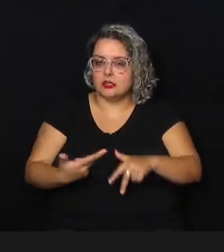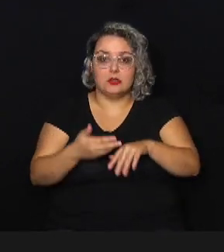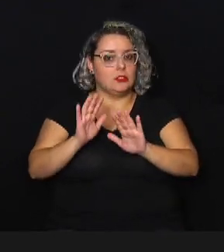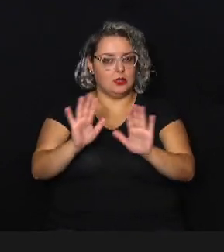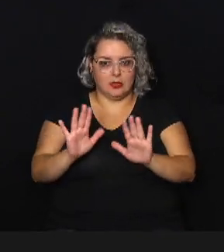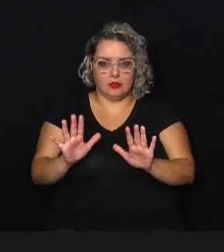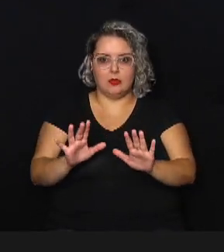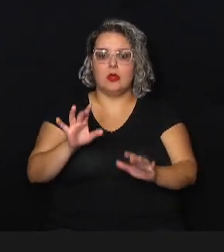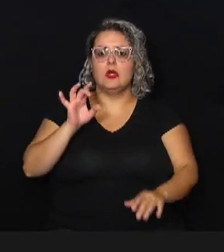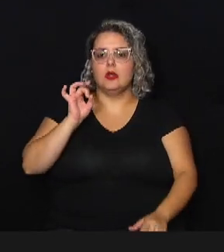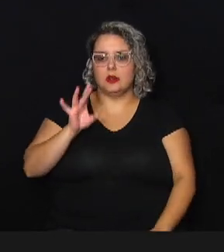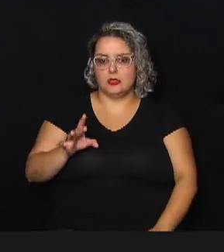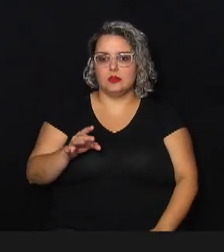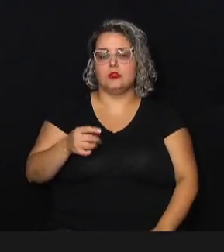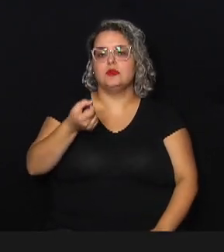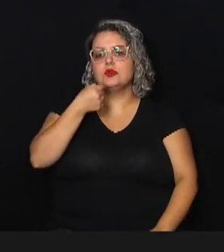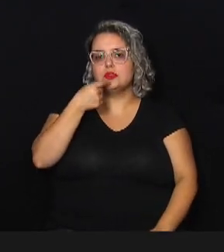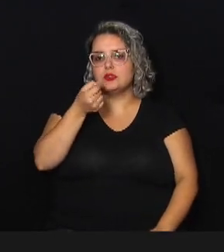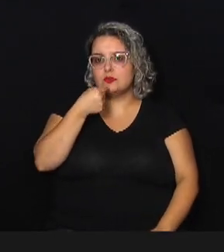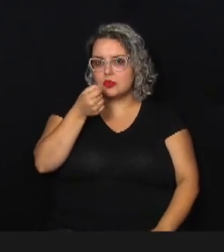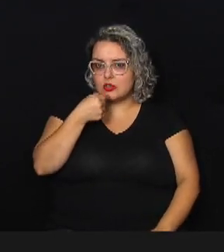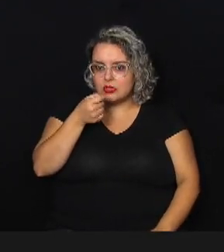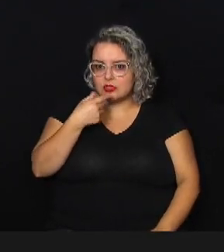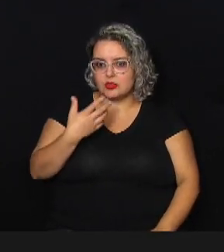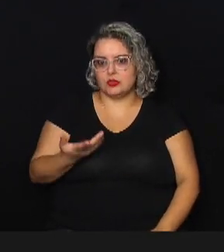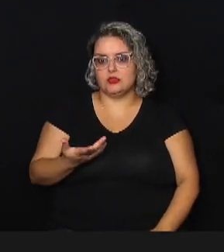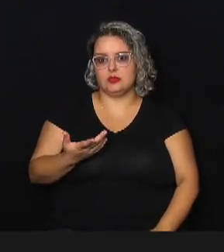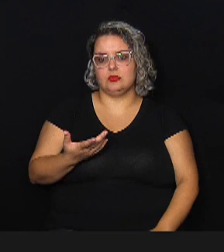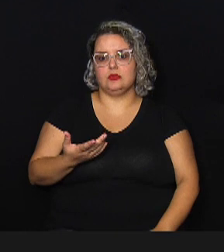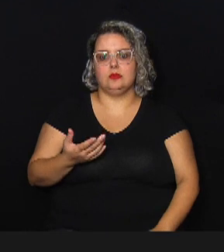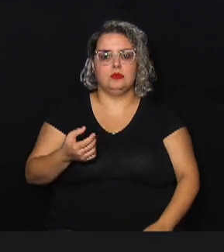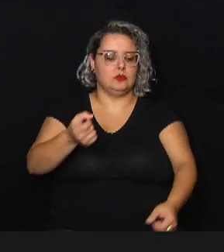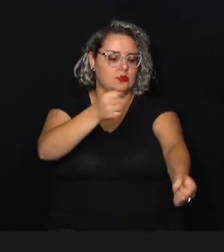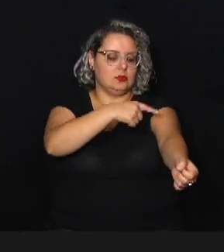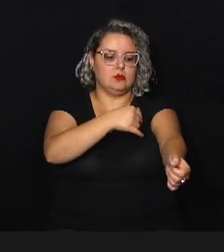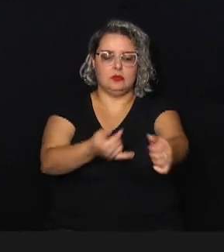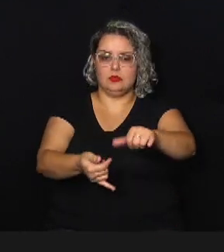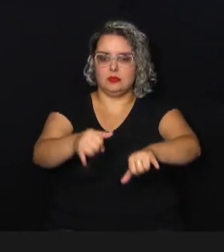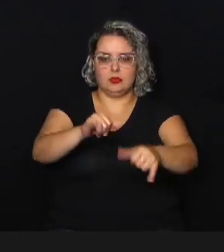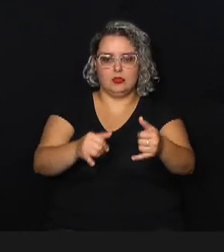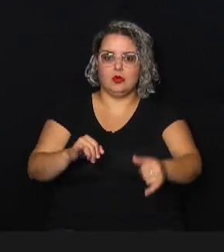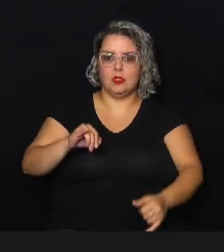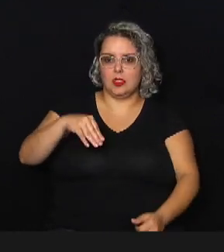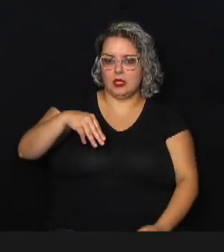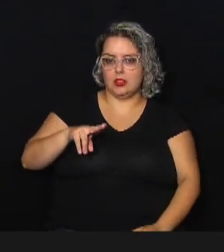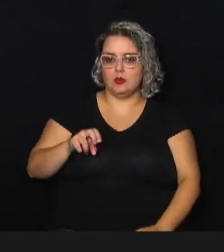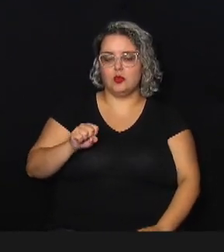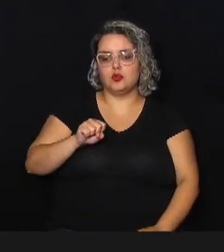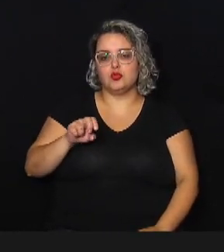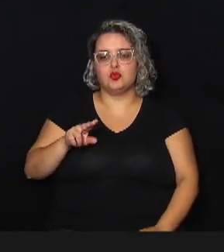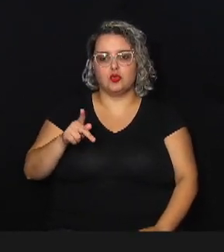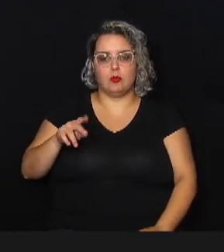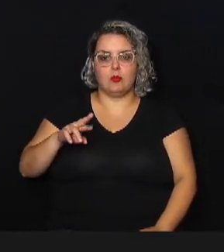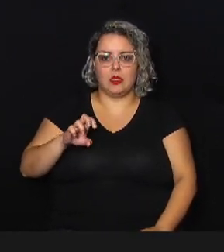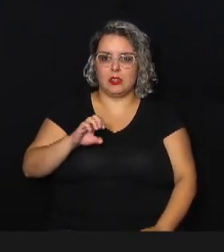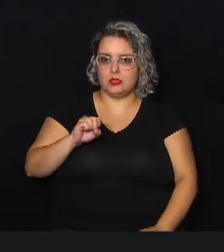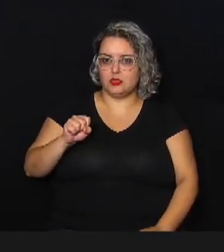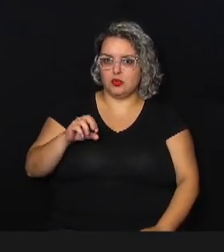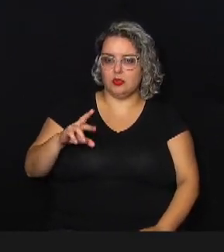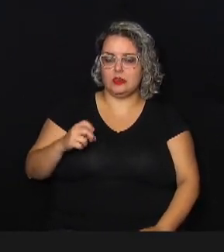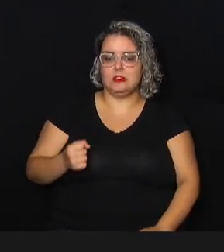É só através de medicamentos, então de quimioterapia e imunossupressores, tá? E a